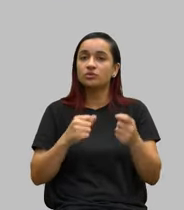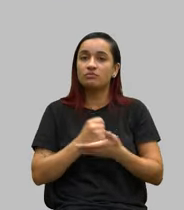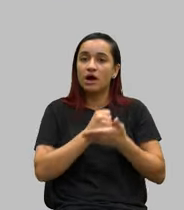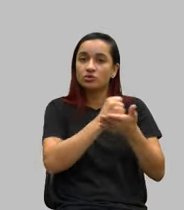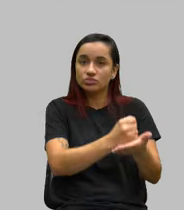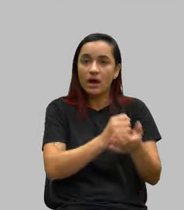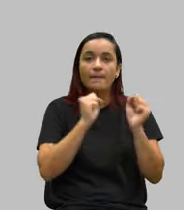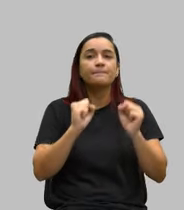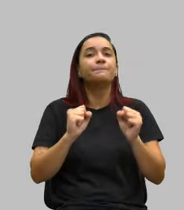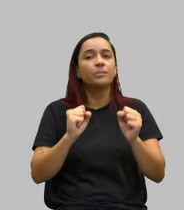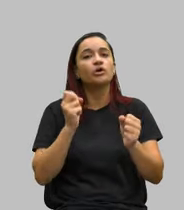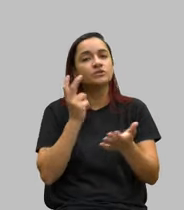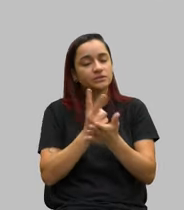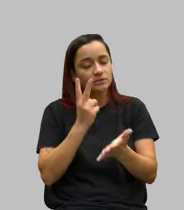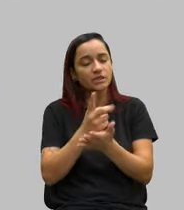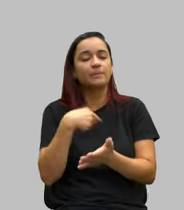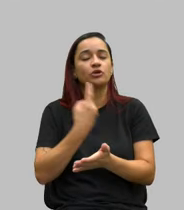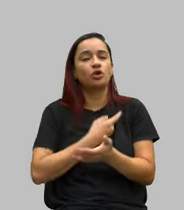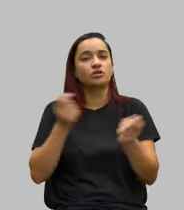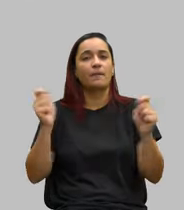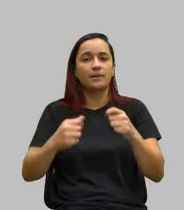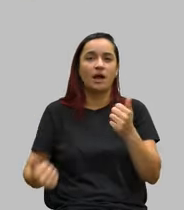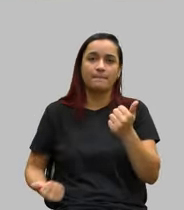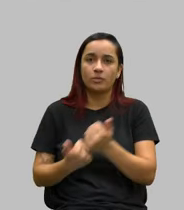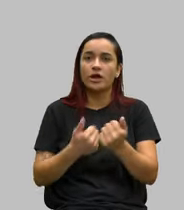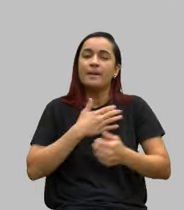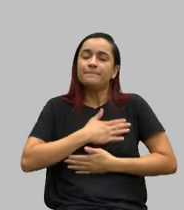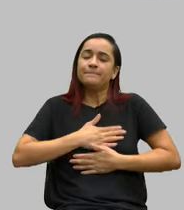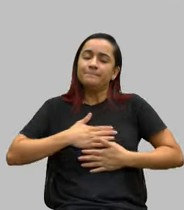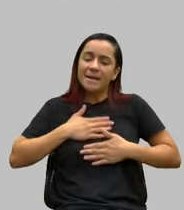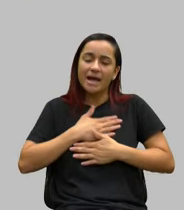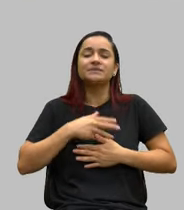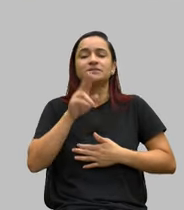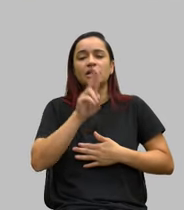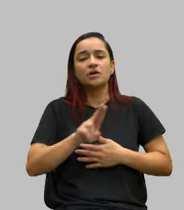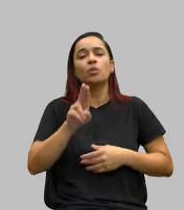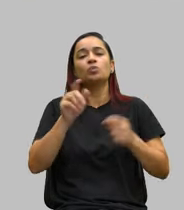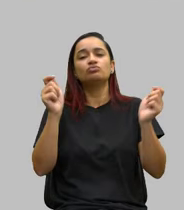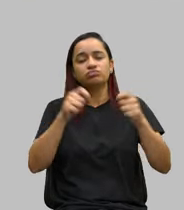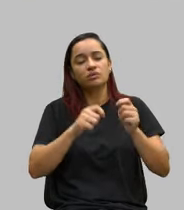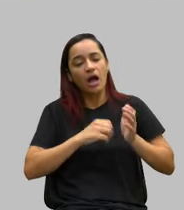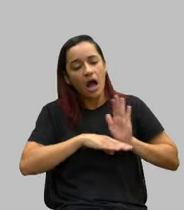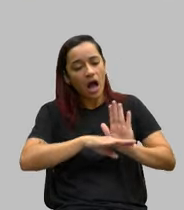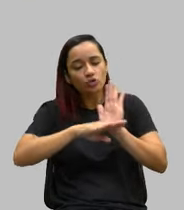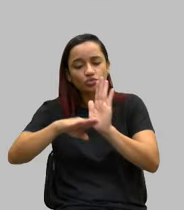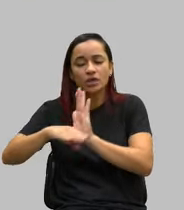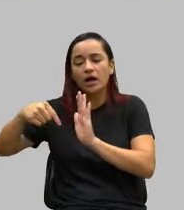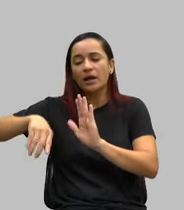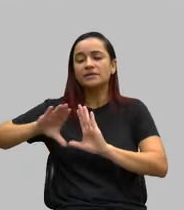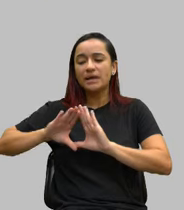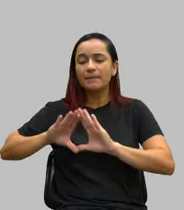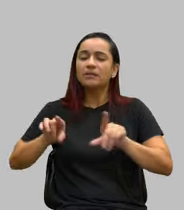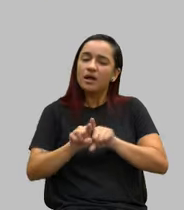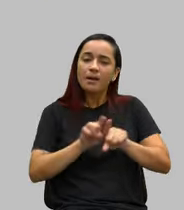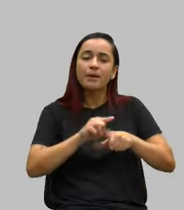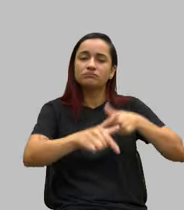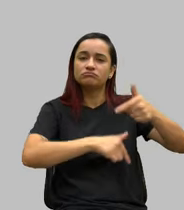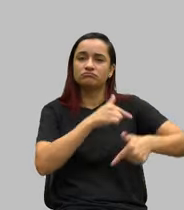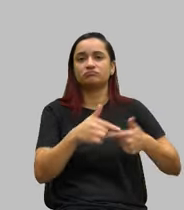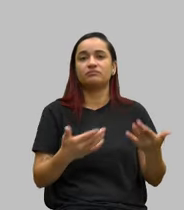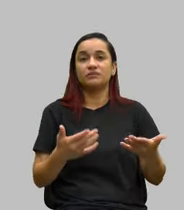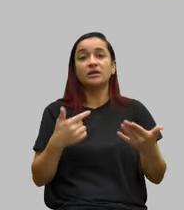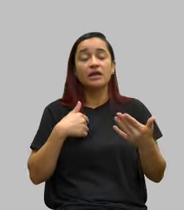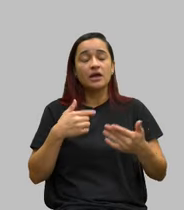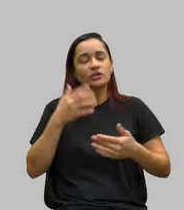sempre com a gente que Ten o prazer de poder ser útil ao Parlamento e aos meus pares tenho a certeza disso que faç